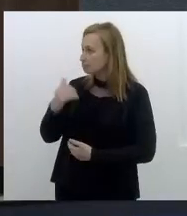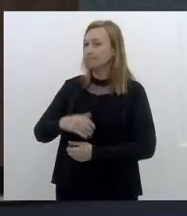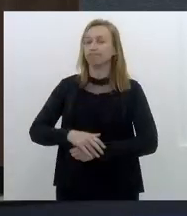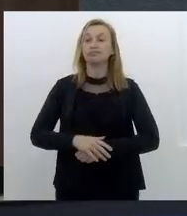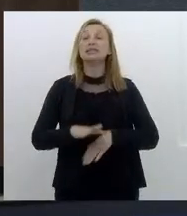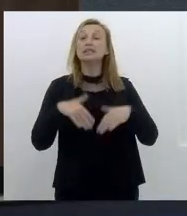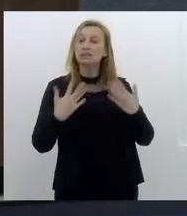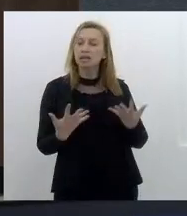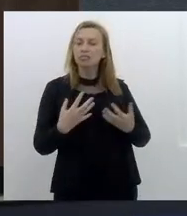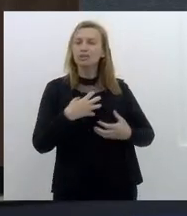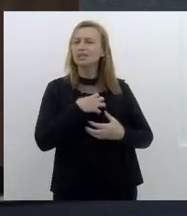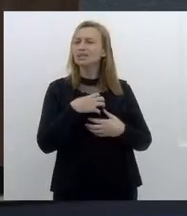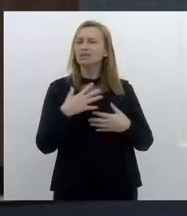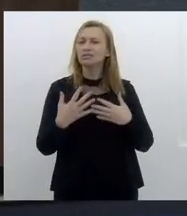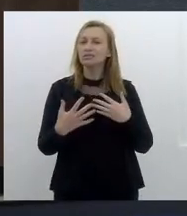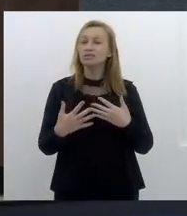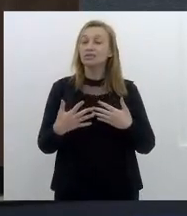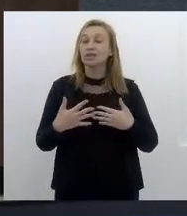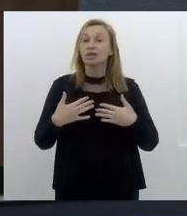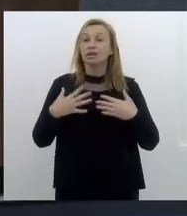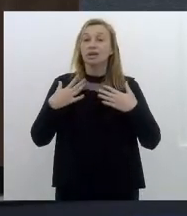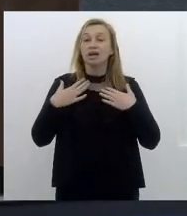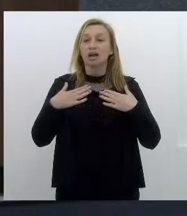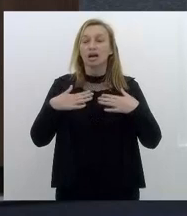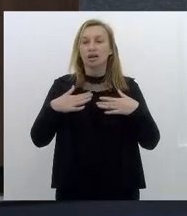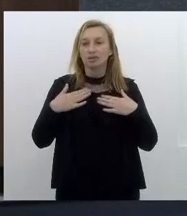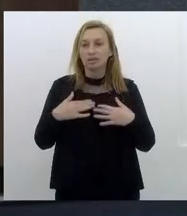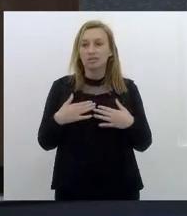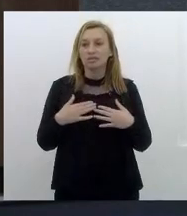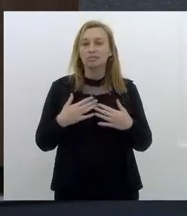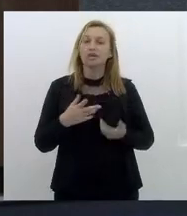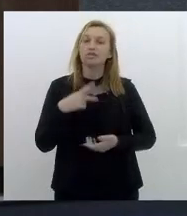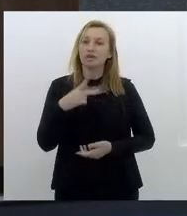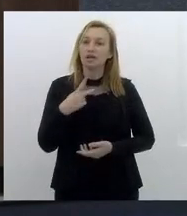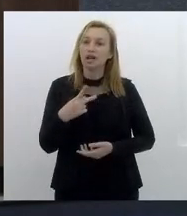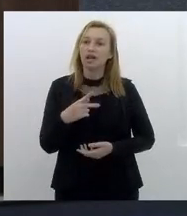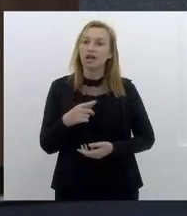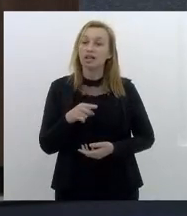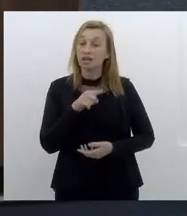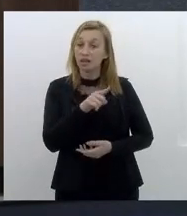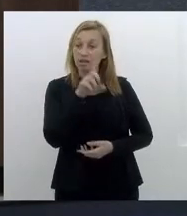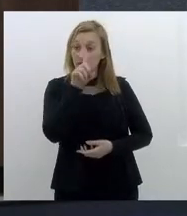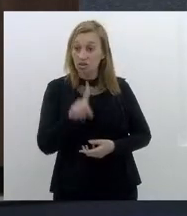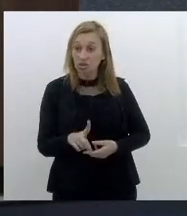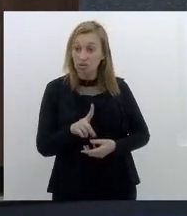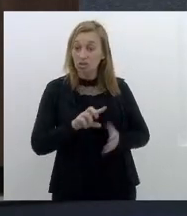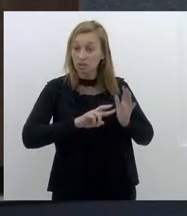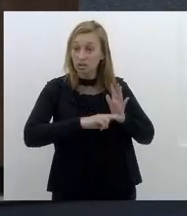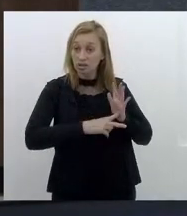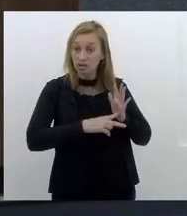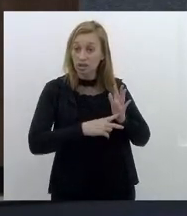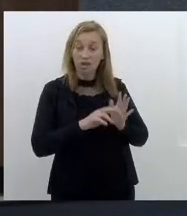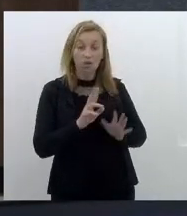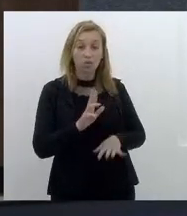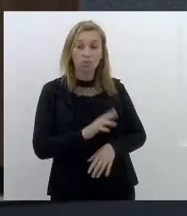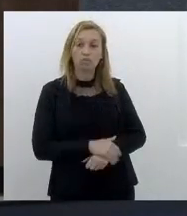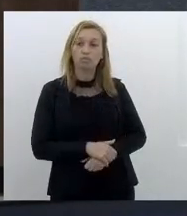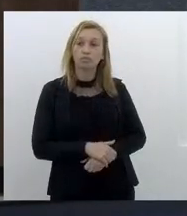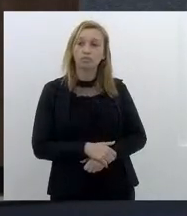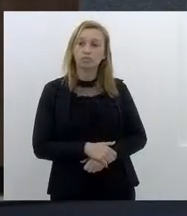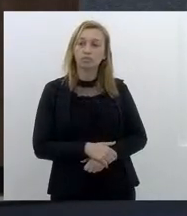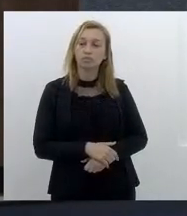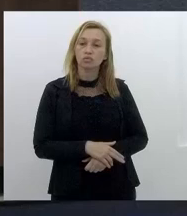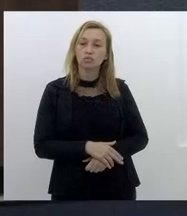Então me sinto muito à vontade para deixar consignado que esta diretoria sindical jamais